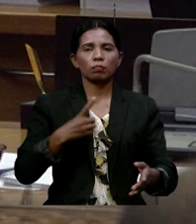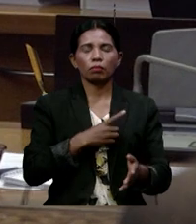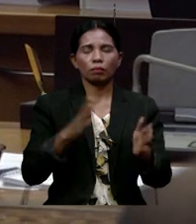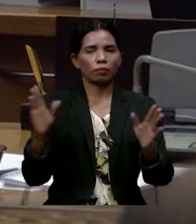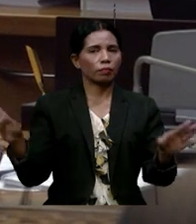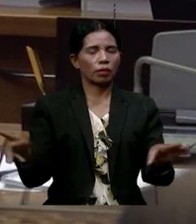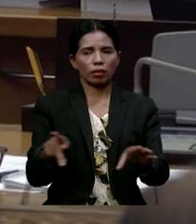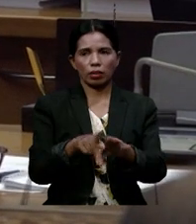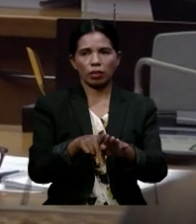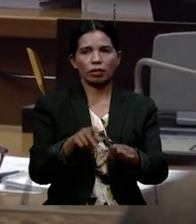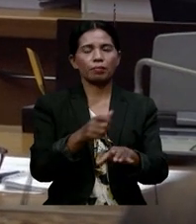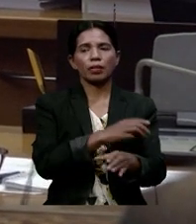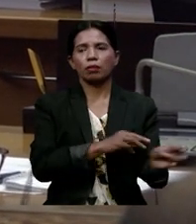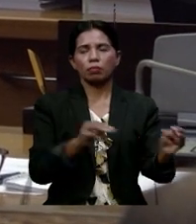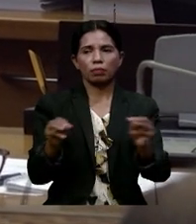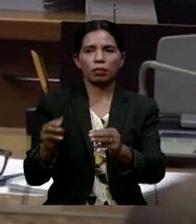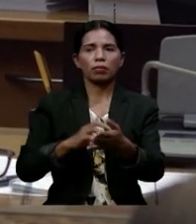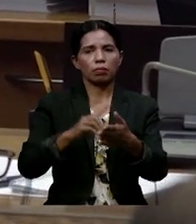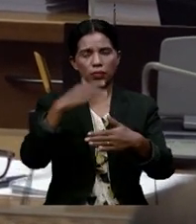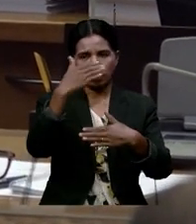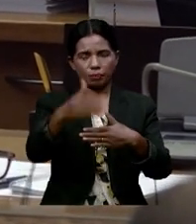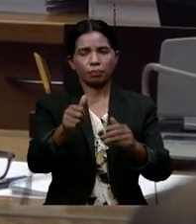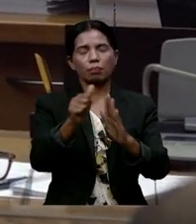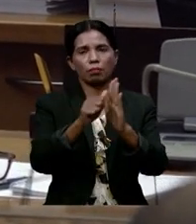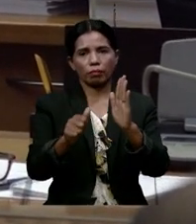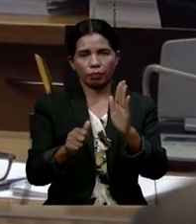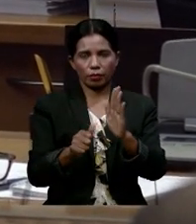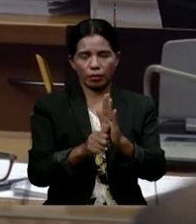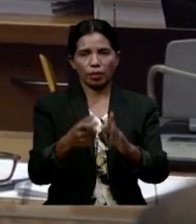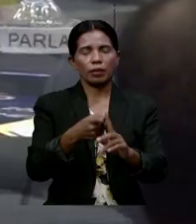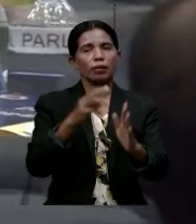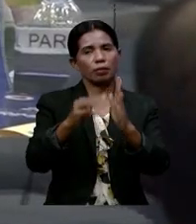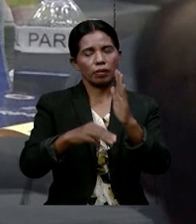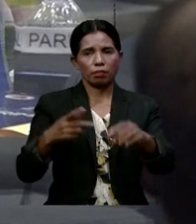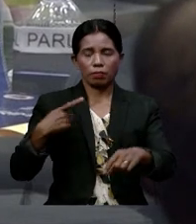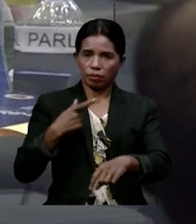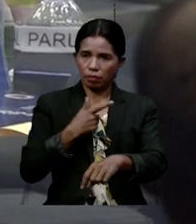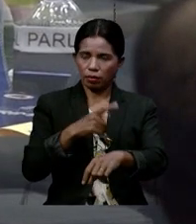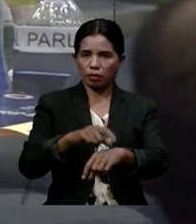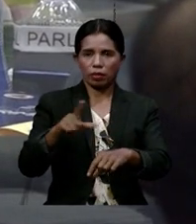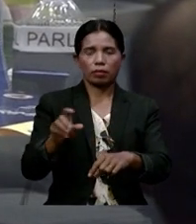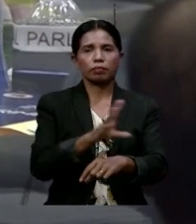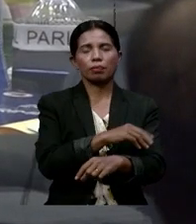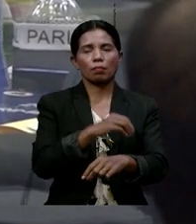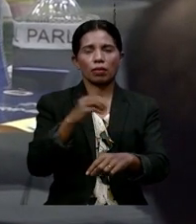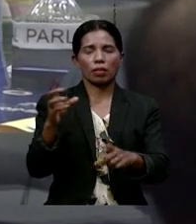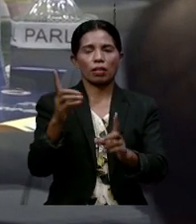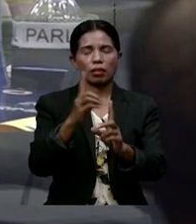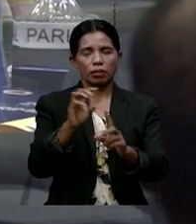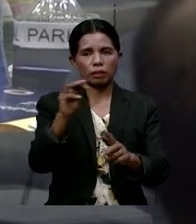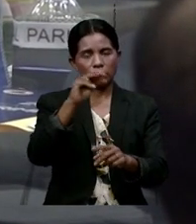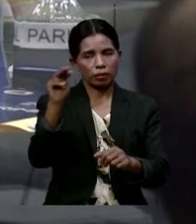korong hodinune adia basemanoin. Tuir agenda cobertura nebe parte media Parlamento Nasional ia sesão plenaria lorong segunda